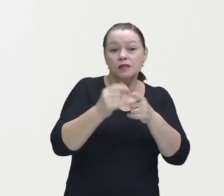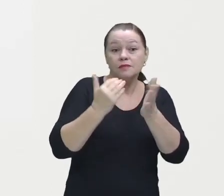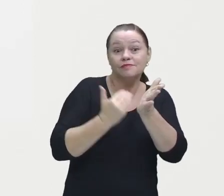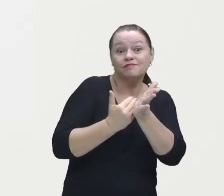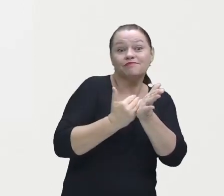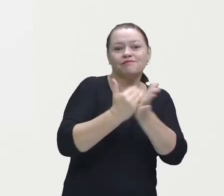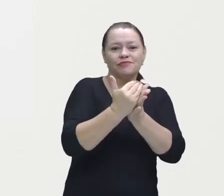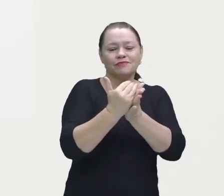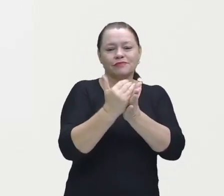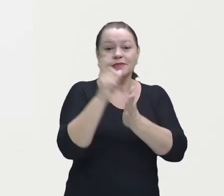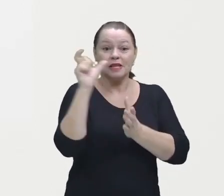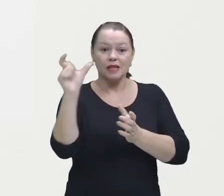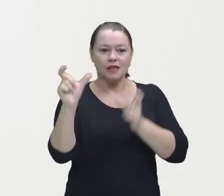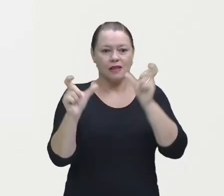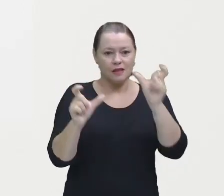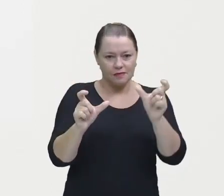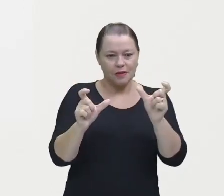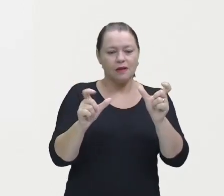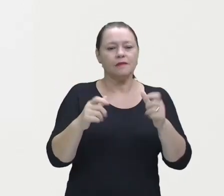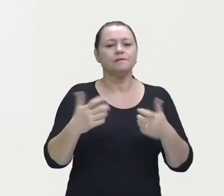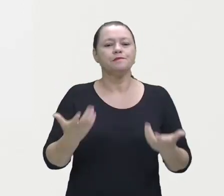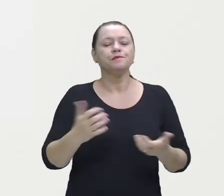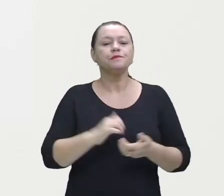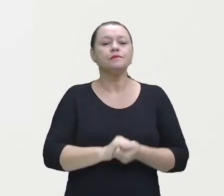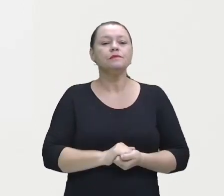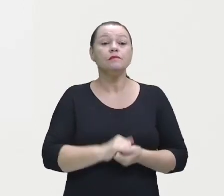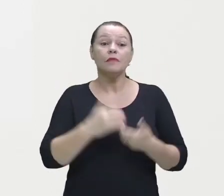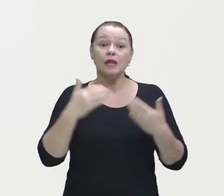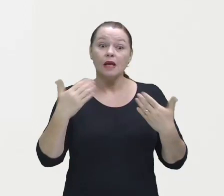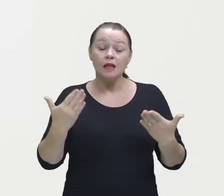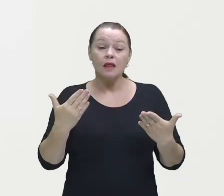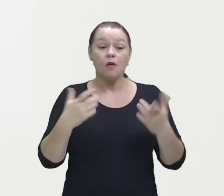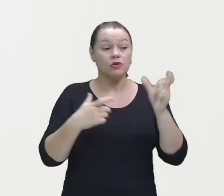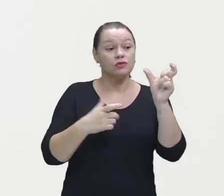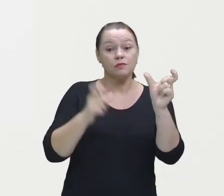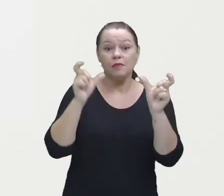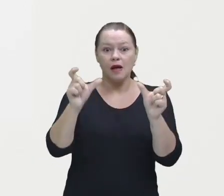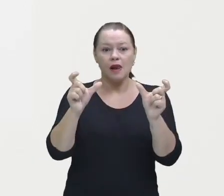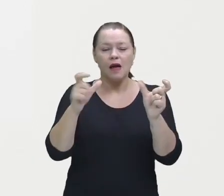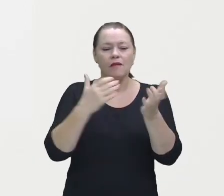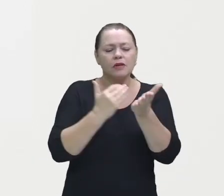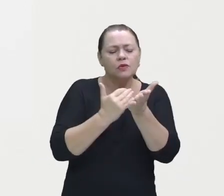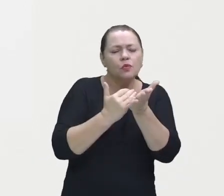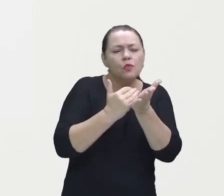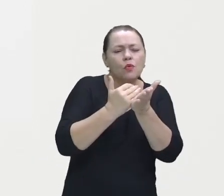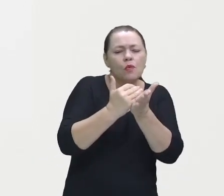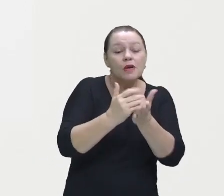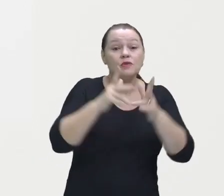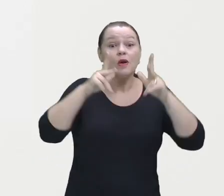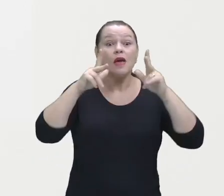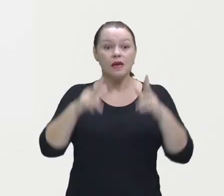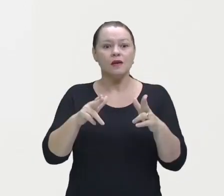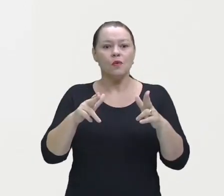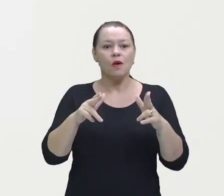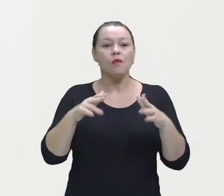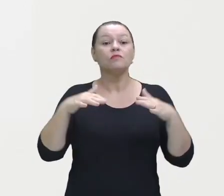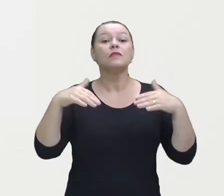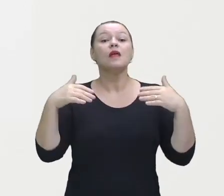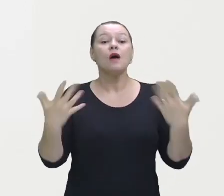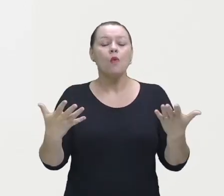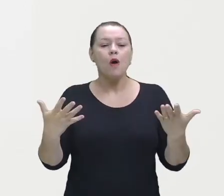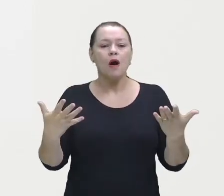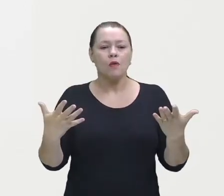das palavras. Olha só, que apresenta semelhança, que são iguais. Quais são as palavras que